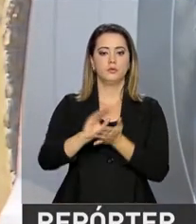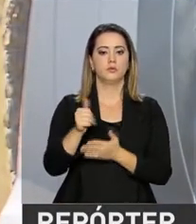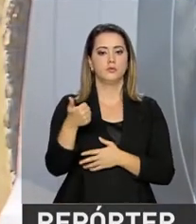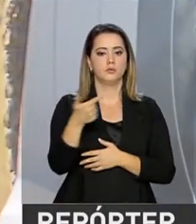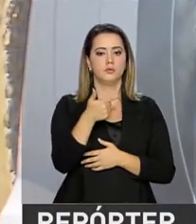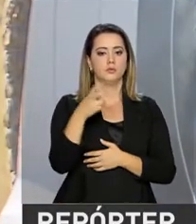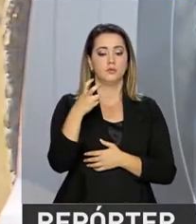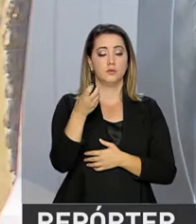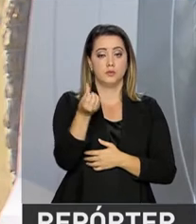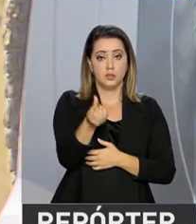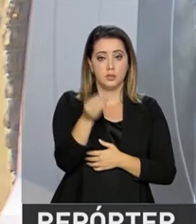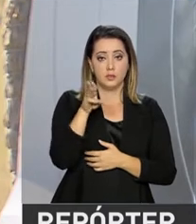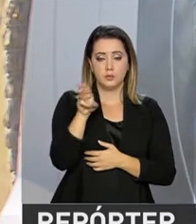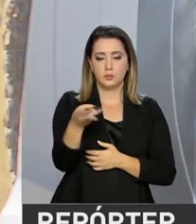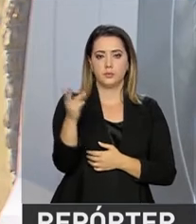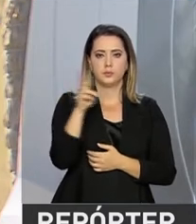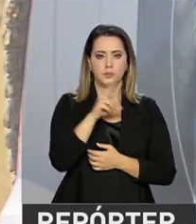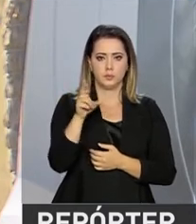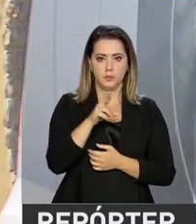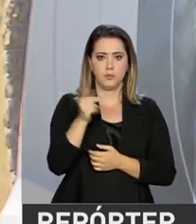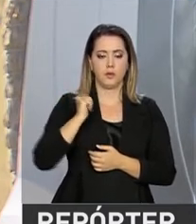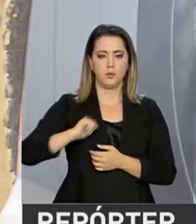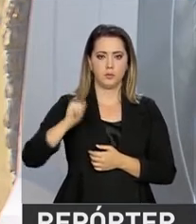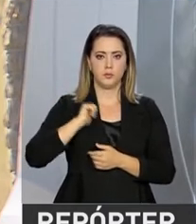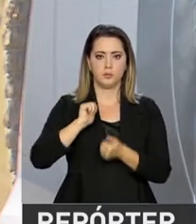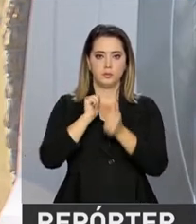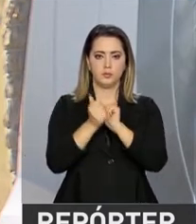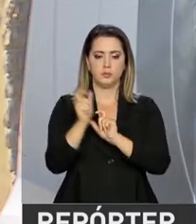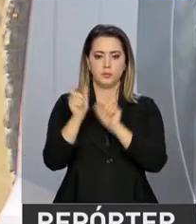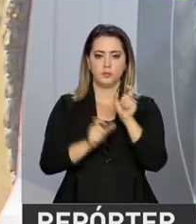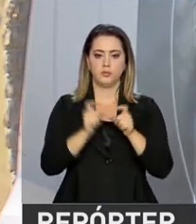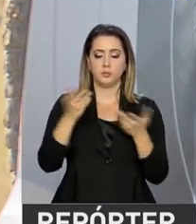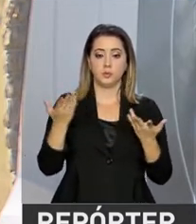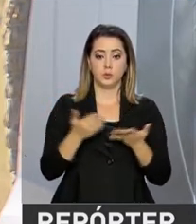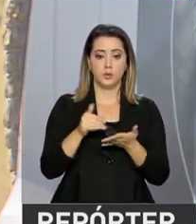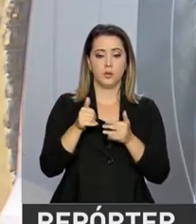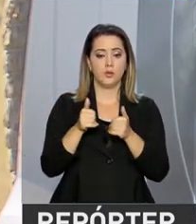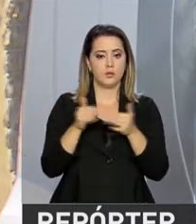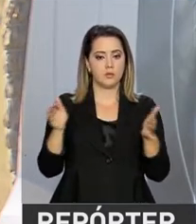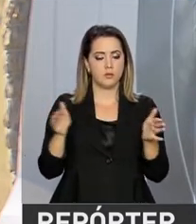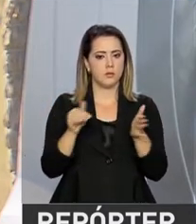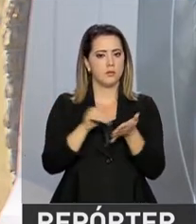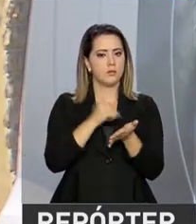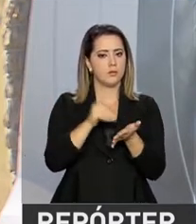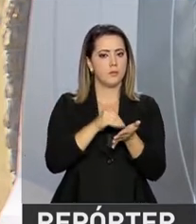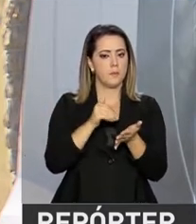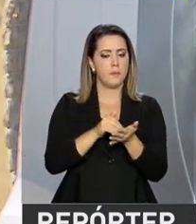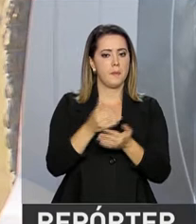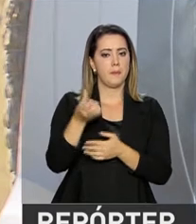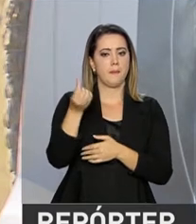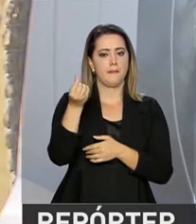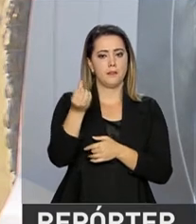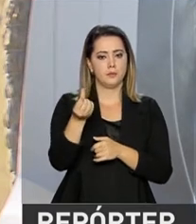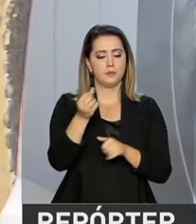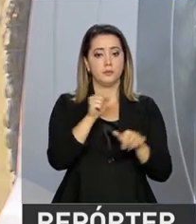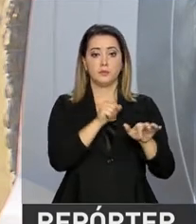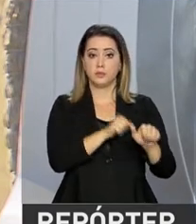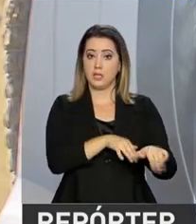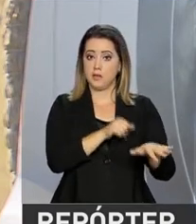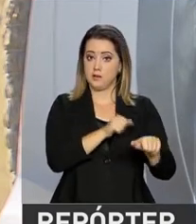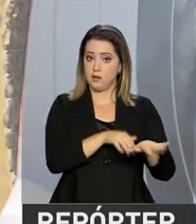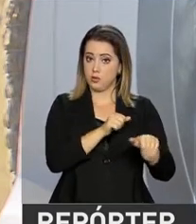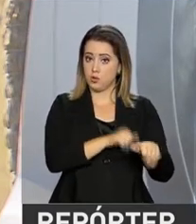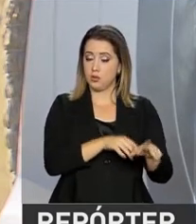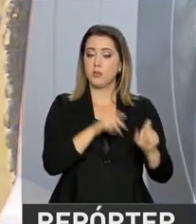126 milhões de reais para o Bolsa Atleta. O Ministério do Esporte abriu uma nova janela de inscrição para o Bolsa Atleta. Os